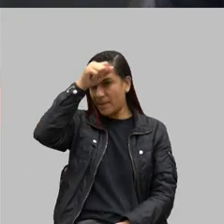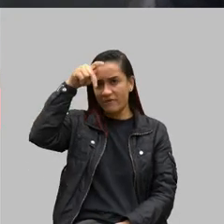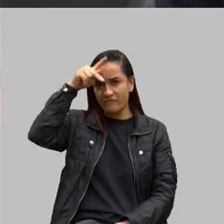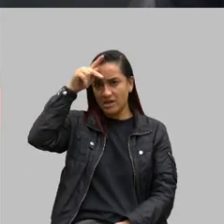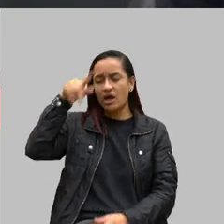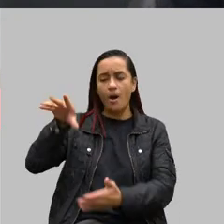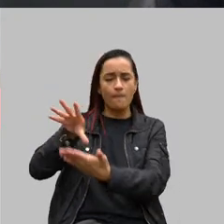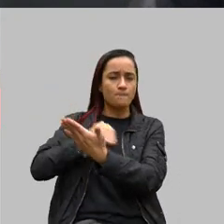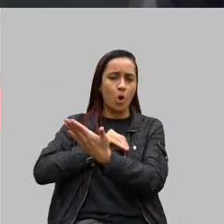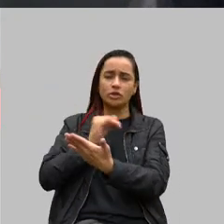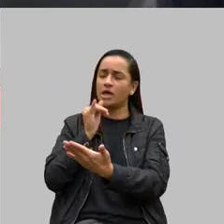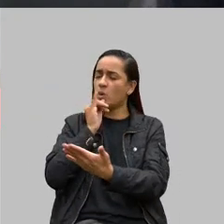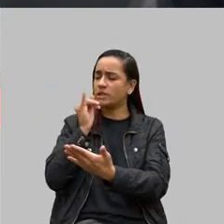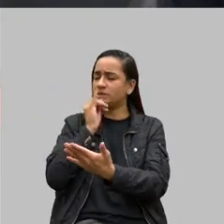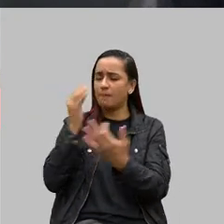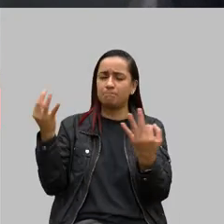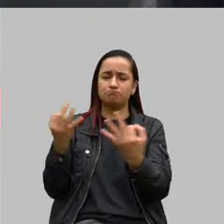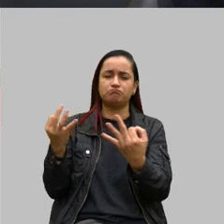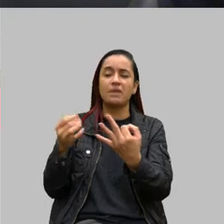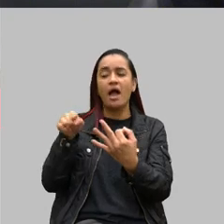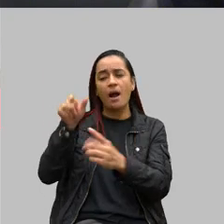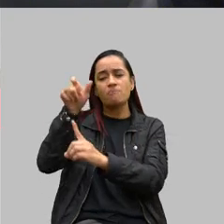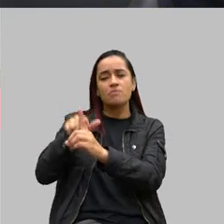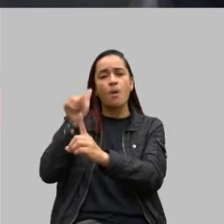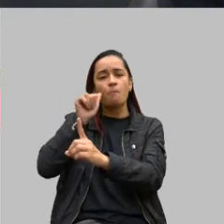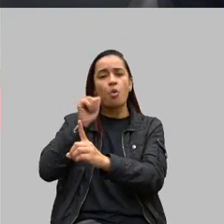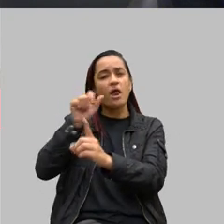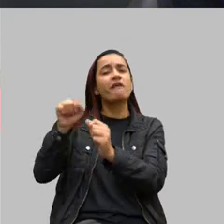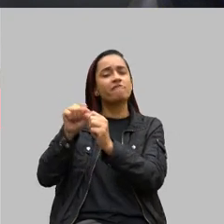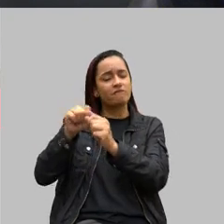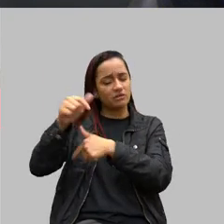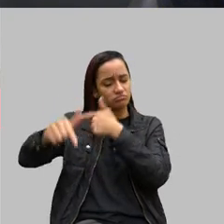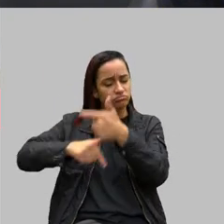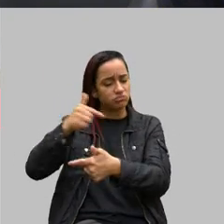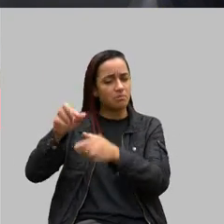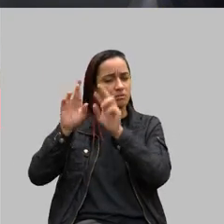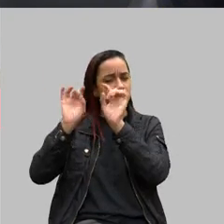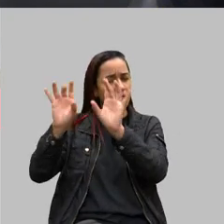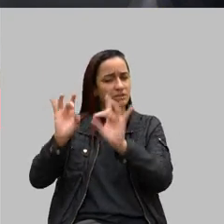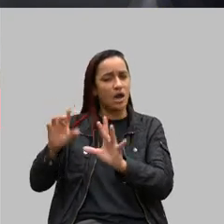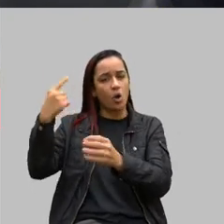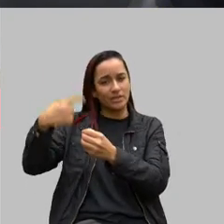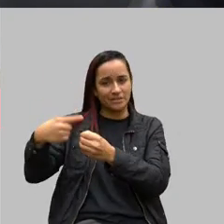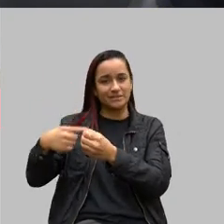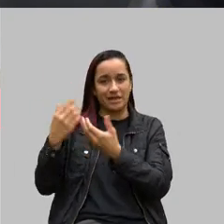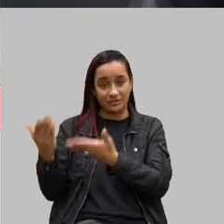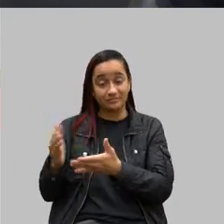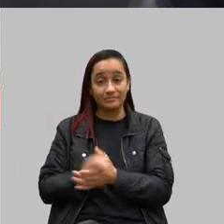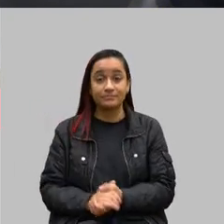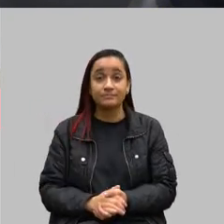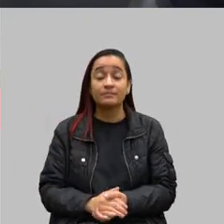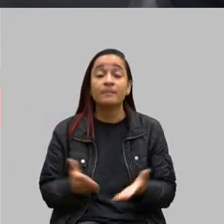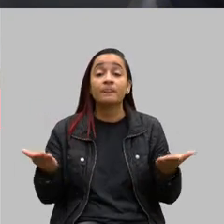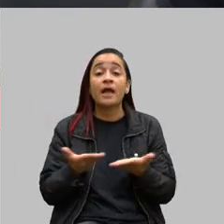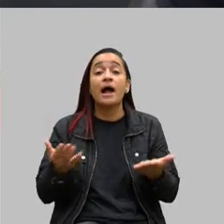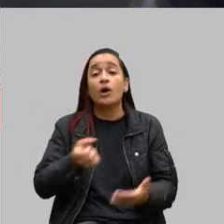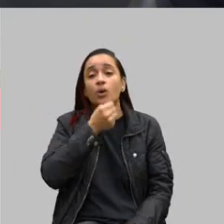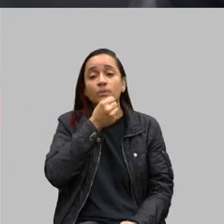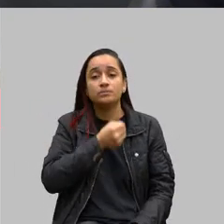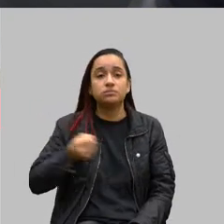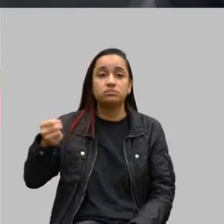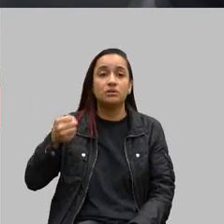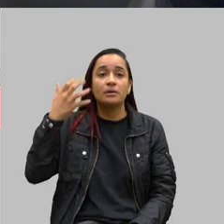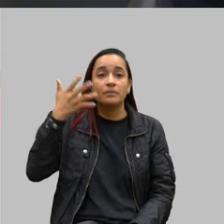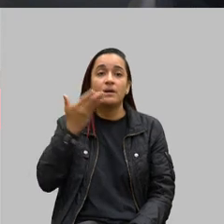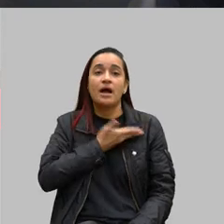todos nós de uma mulher que faz a diferença na cidade de Vespasiano nesse momento eu passo a palavra ao meu querido amigo